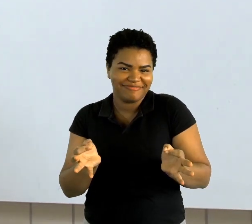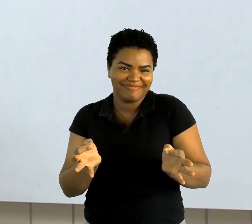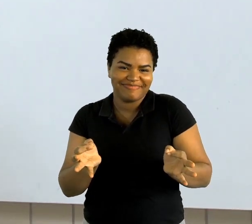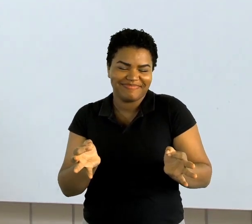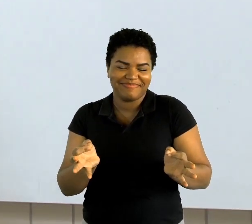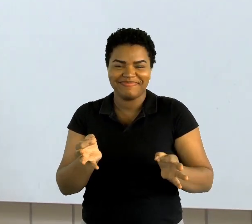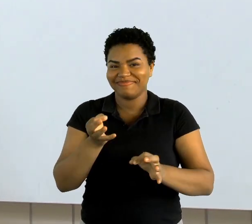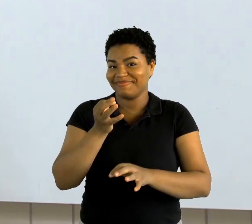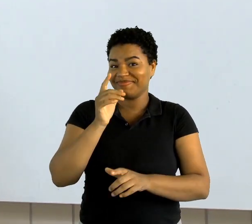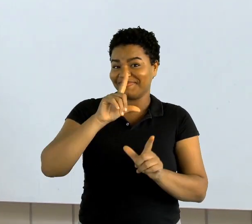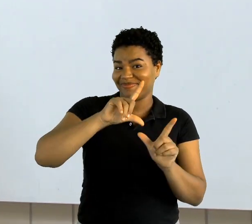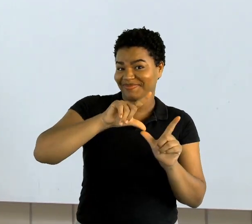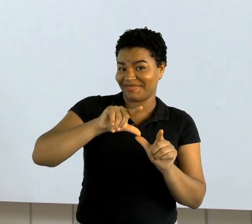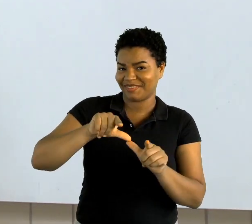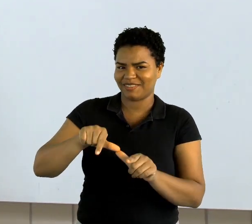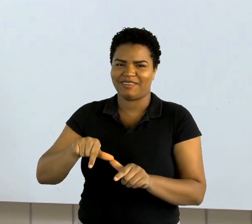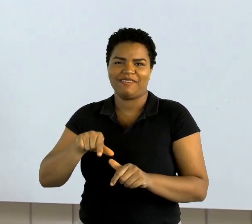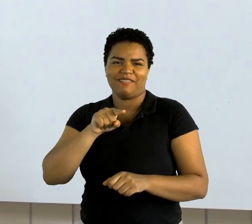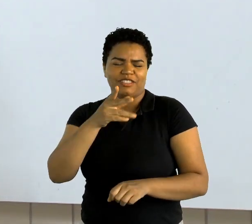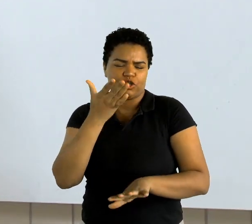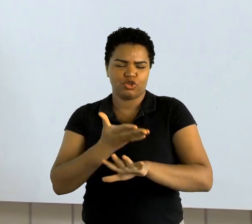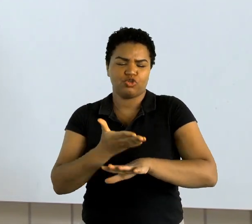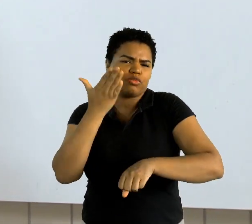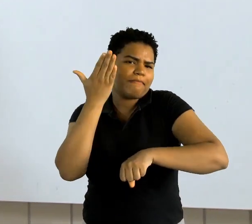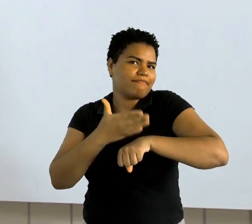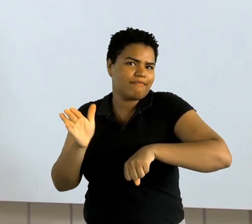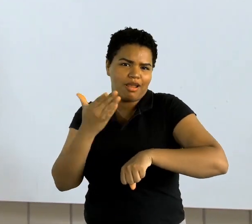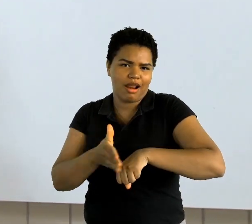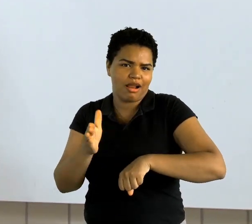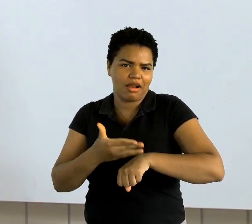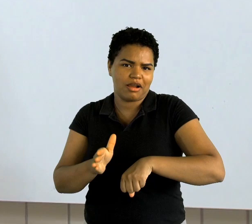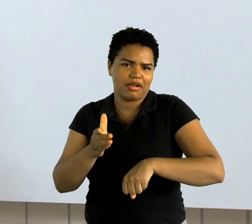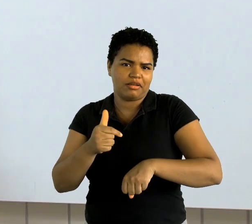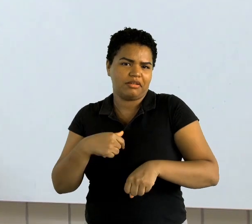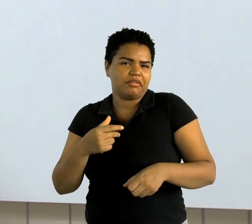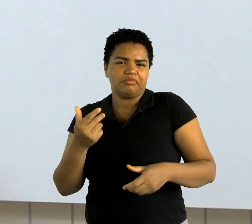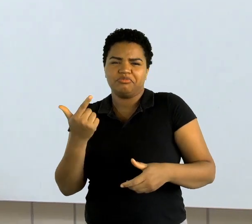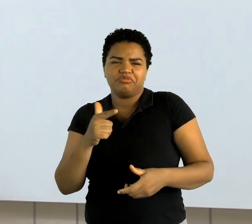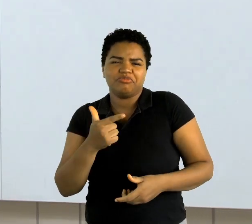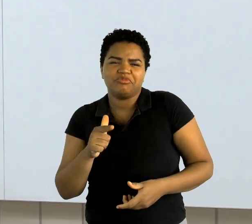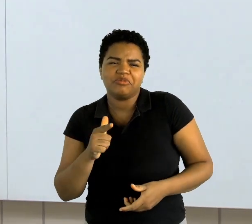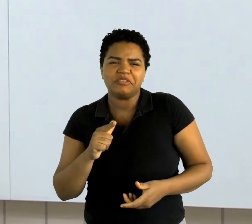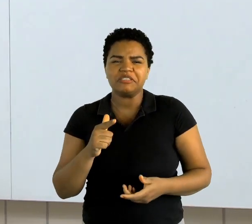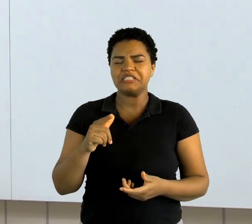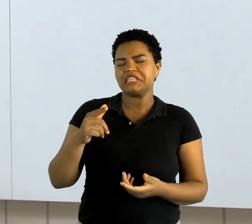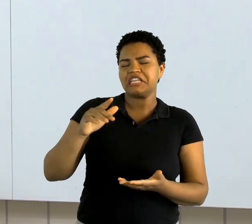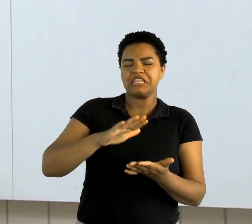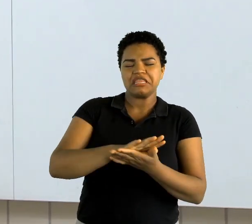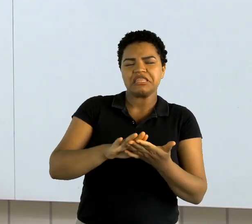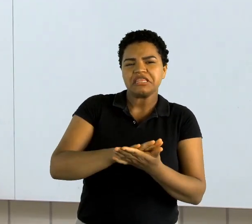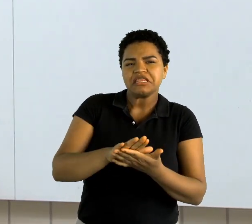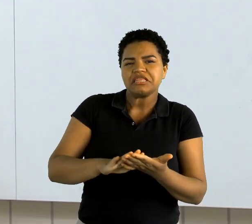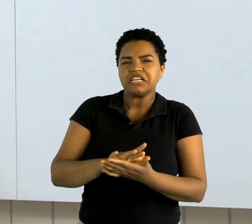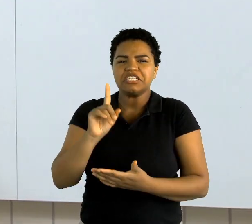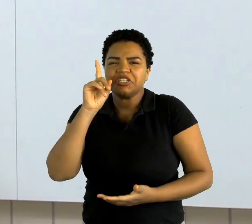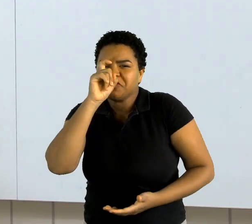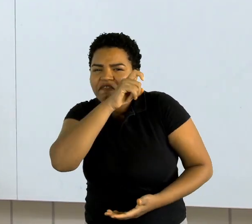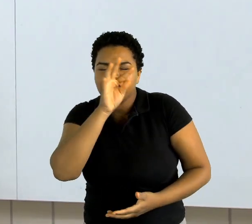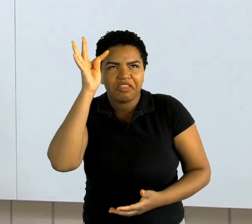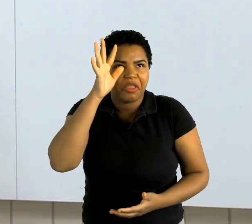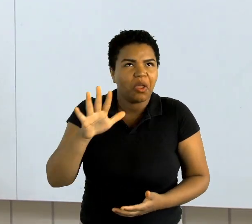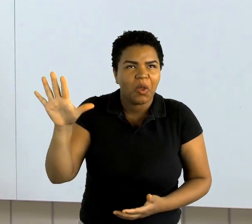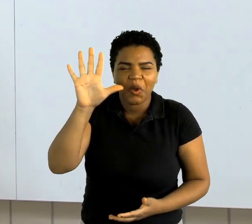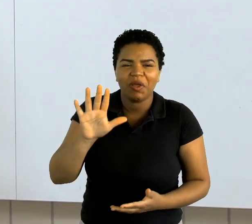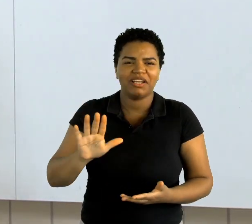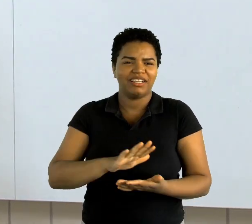uma disciplina que você estuda na prática, não tem nada invisível, nada de teorias, nada difícil. Você vai